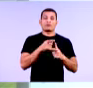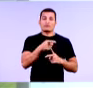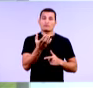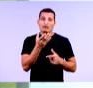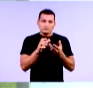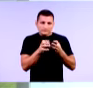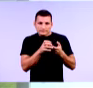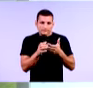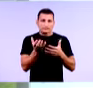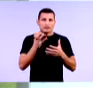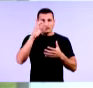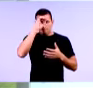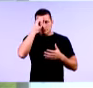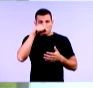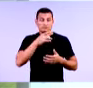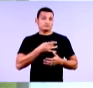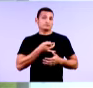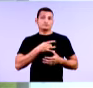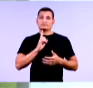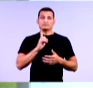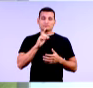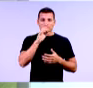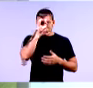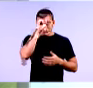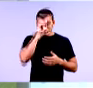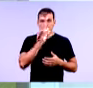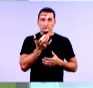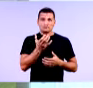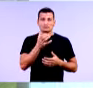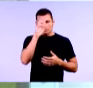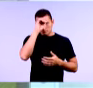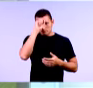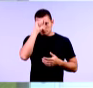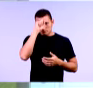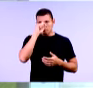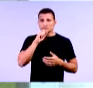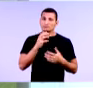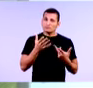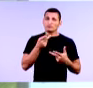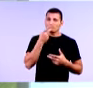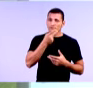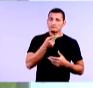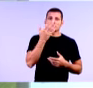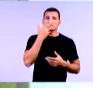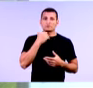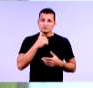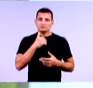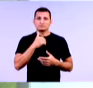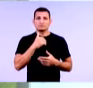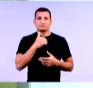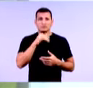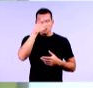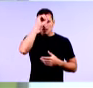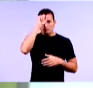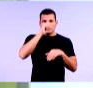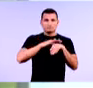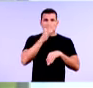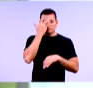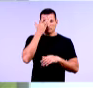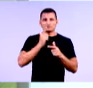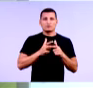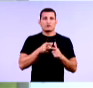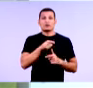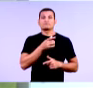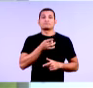mexer. Ele não tem medo de aprender, na verdade ele não tem medo de aprender. Por isso que falam que crianças aprendem mais facilmente, porque eles não têm medo,